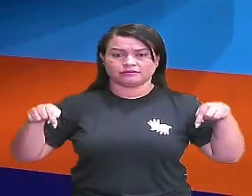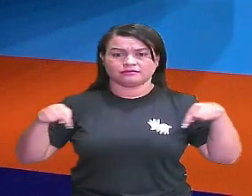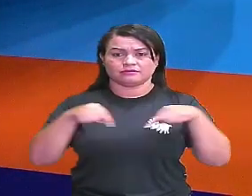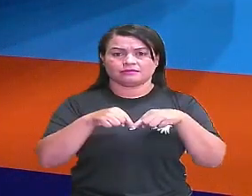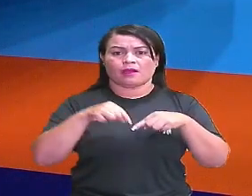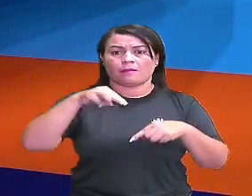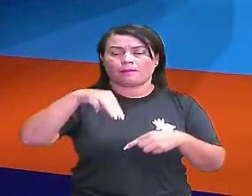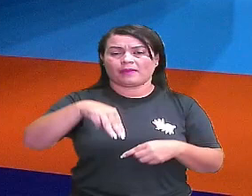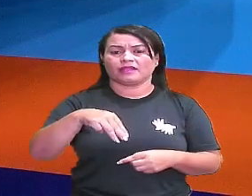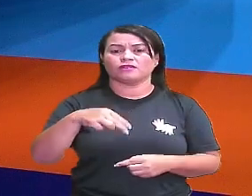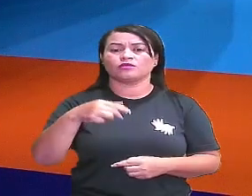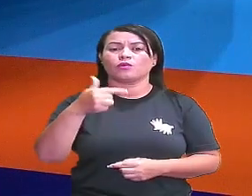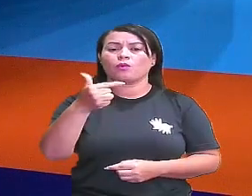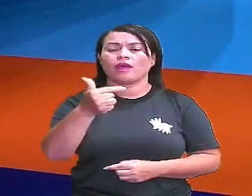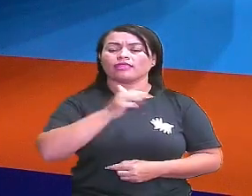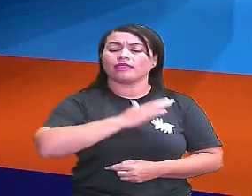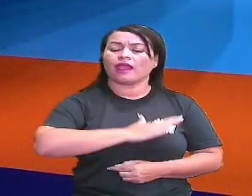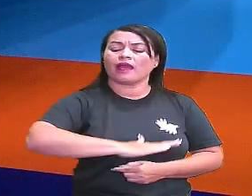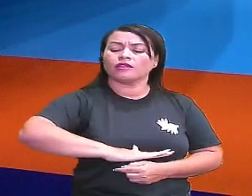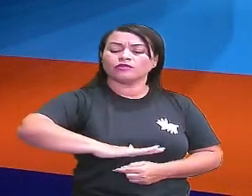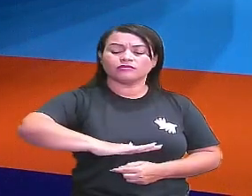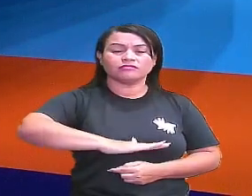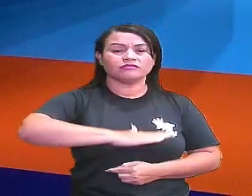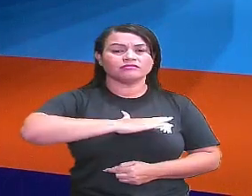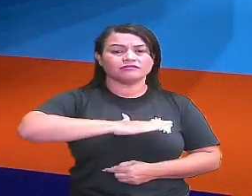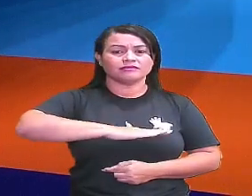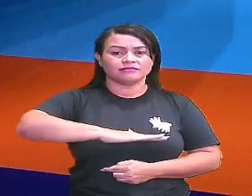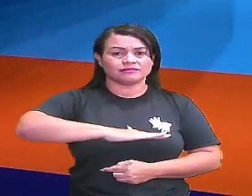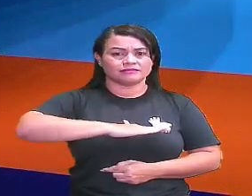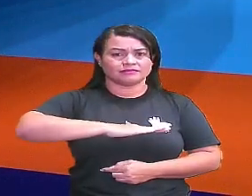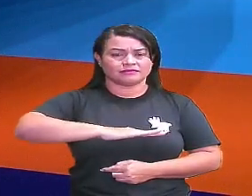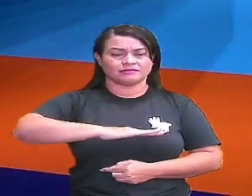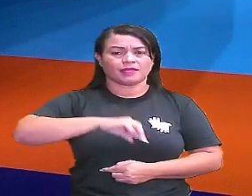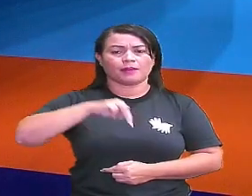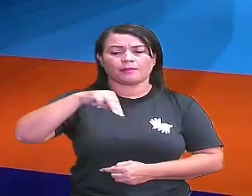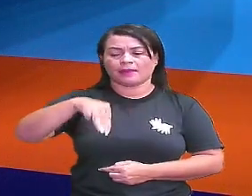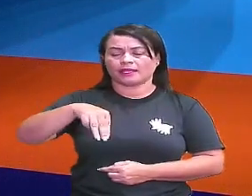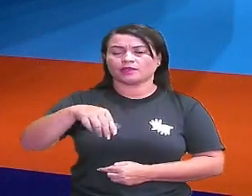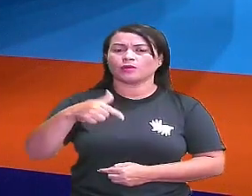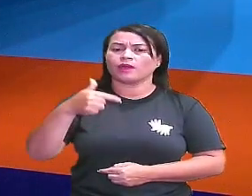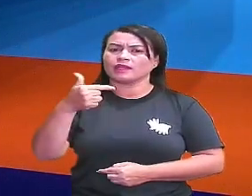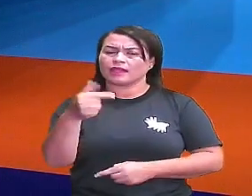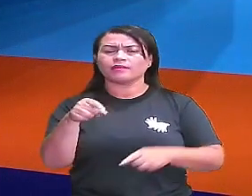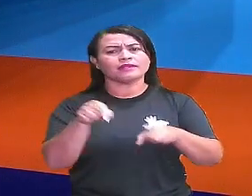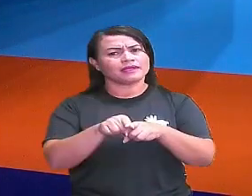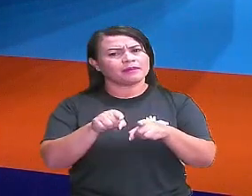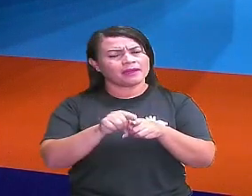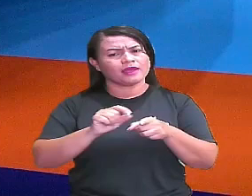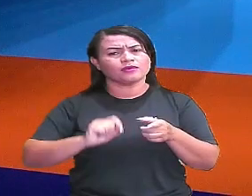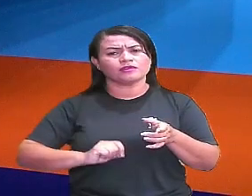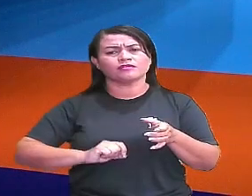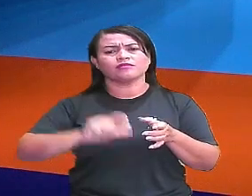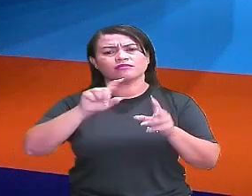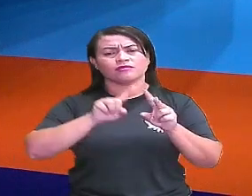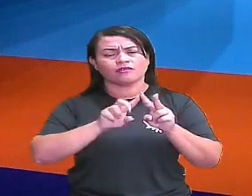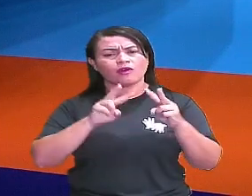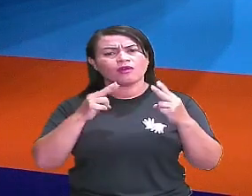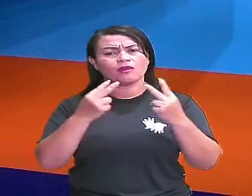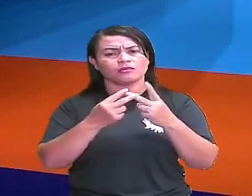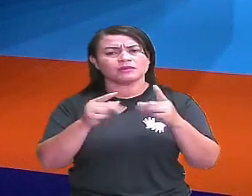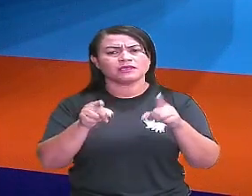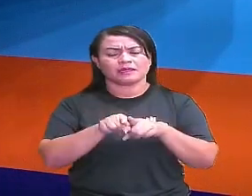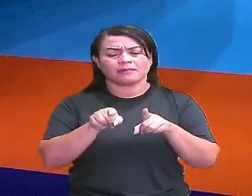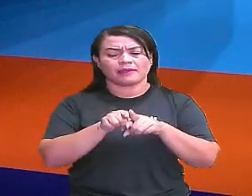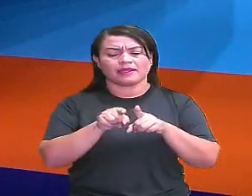medida de superfície, ela advém do metro linear. Então, a medida de volume também vai advir do metro